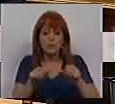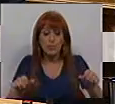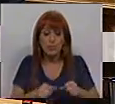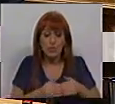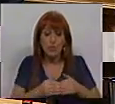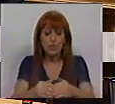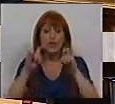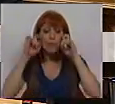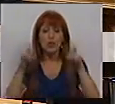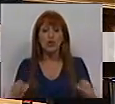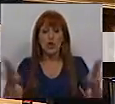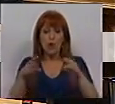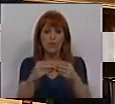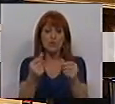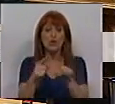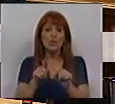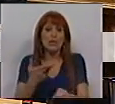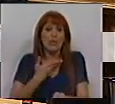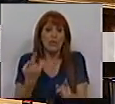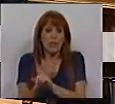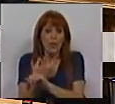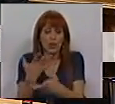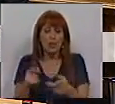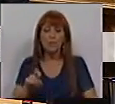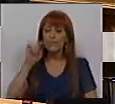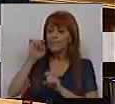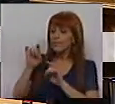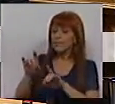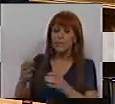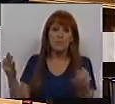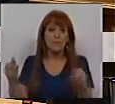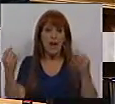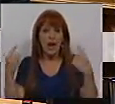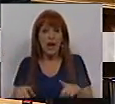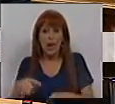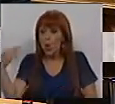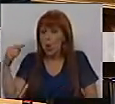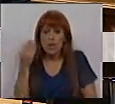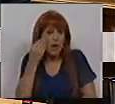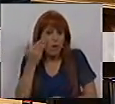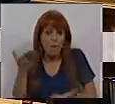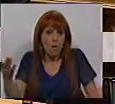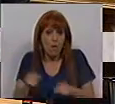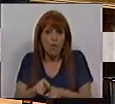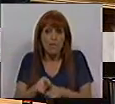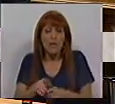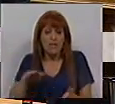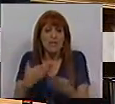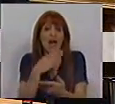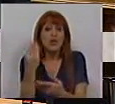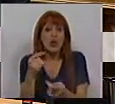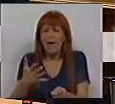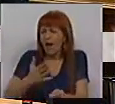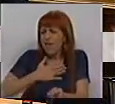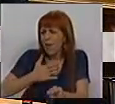e monitorize as novas substâncias psicoativas. A prevenção é, efetivamente, a única estratégia que levará os jovens a